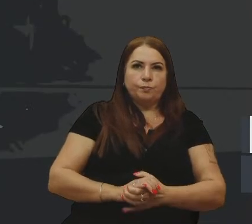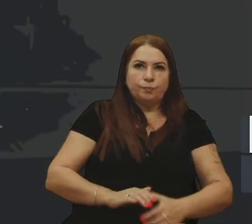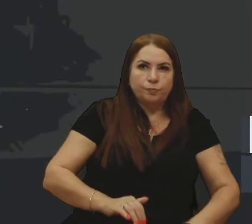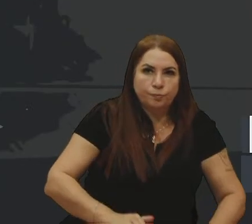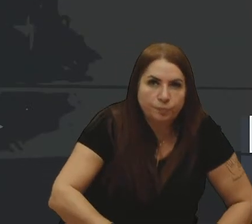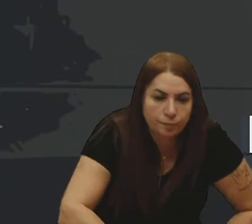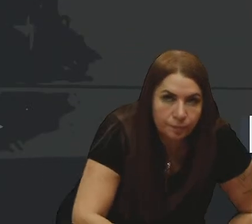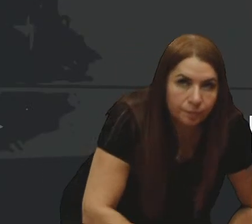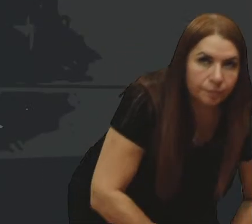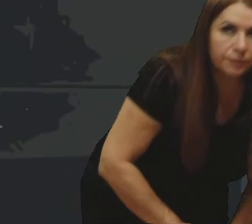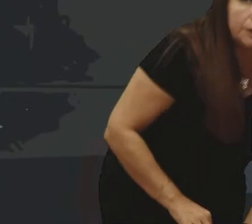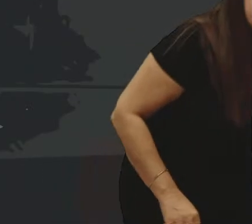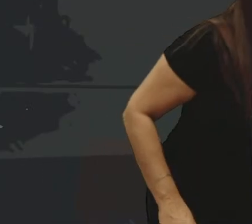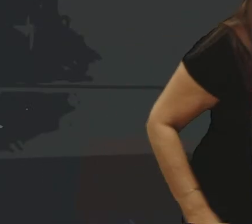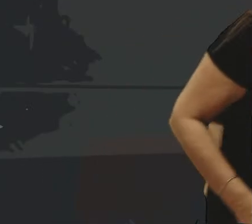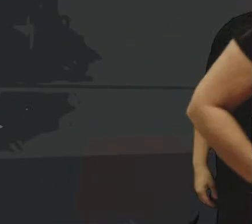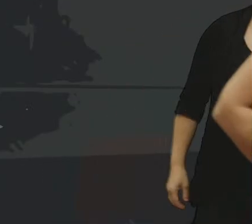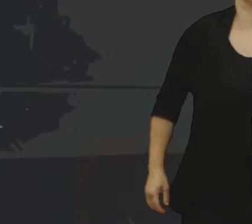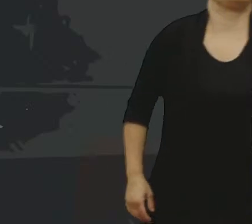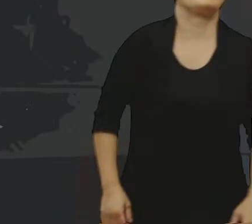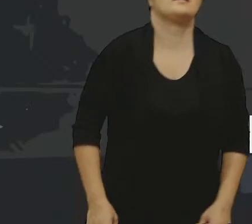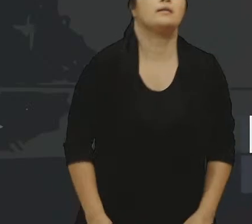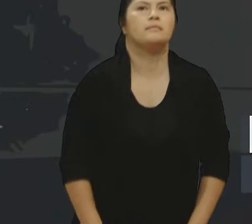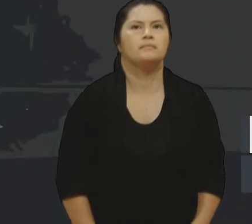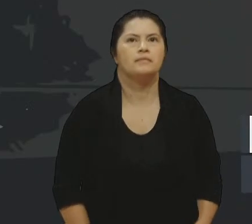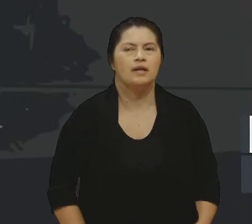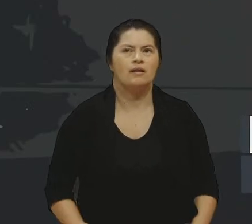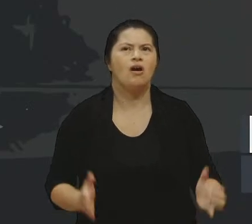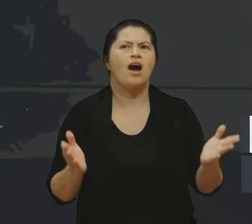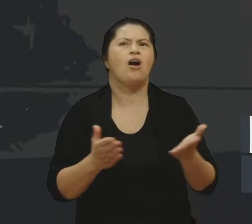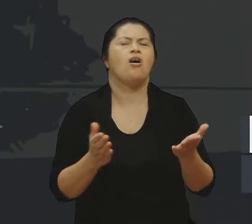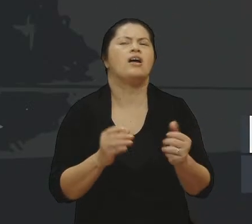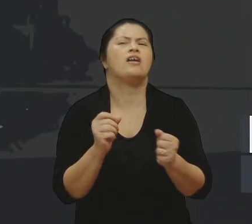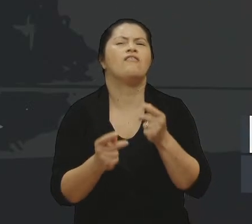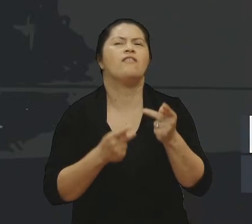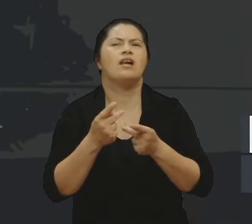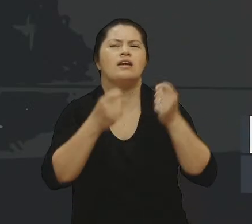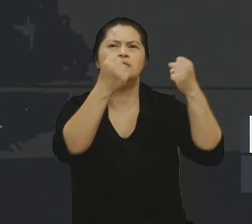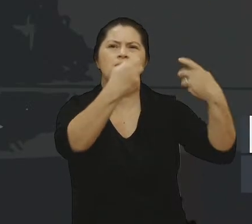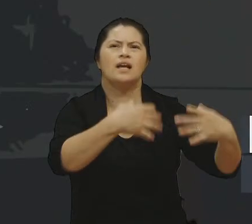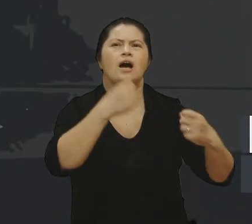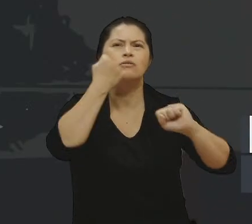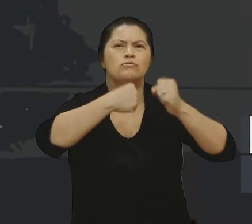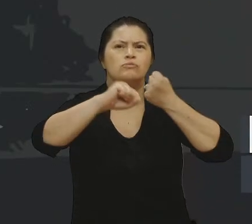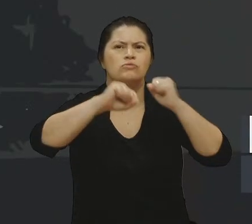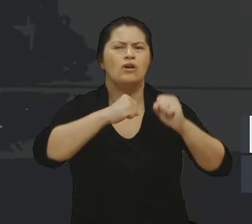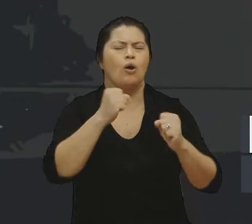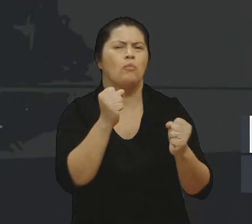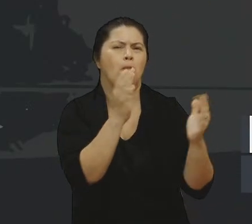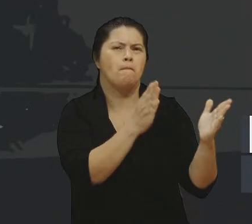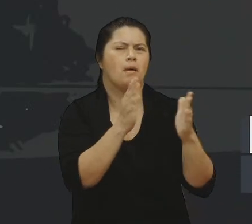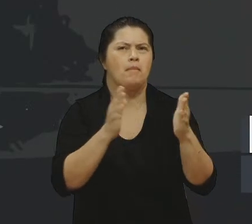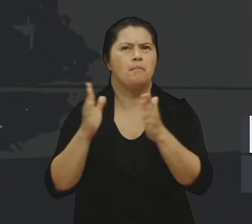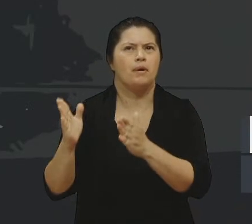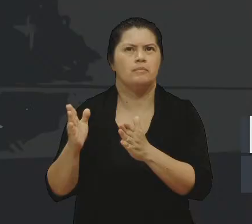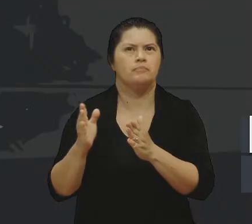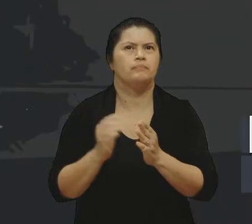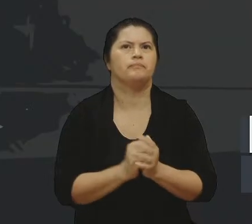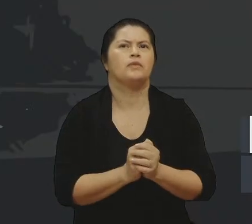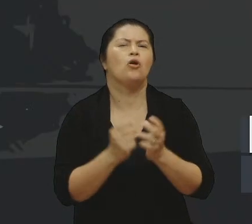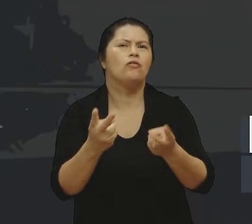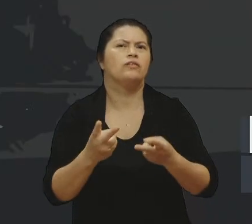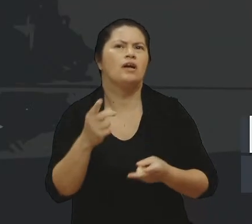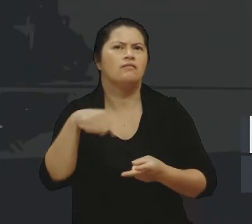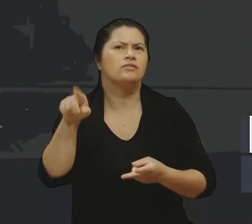Então, a primeira, para a gente poder falar desse salmo e poder ligar ele ao empreendedorismo, a gente tem que começar a pegar ele por partes. E aí eu quero convidar vocês a